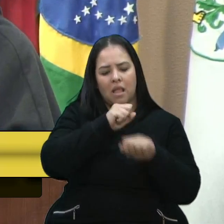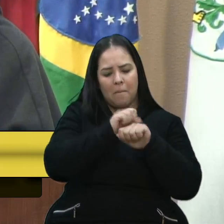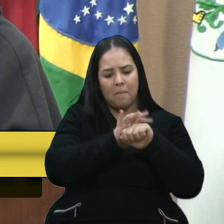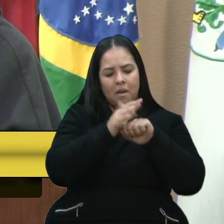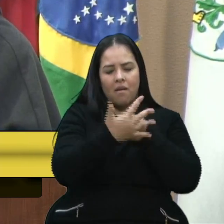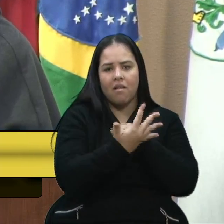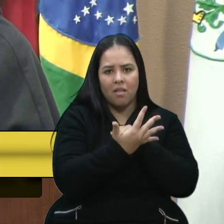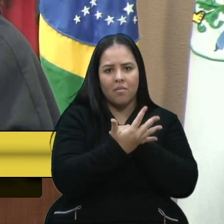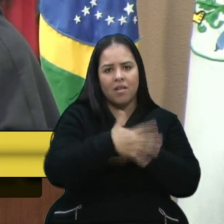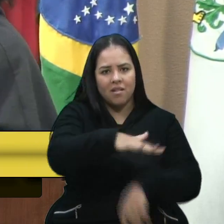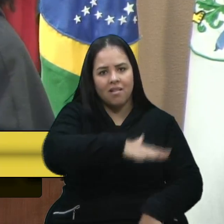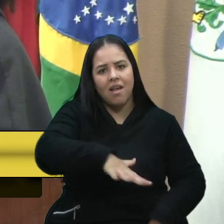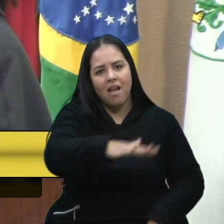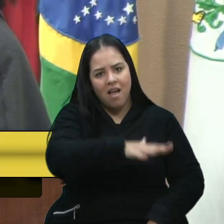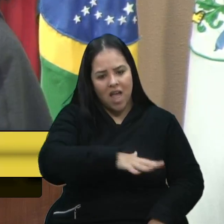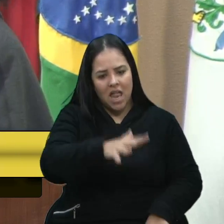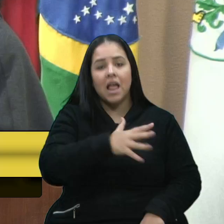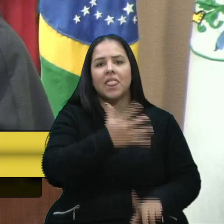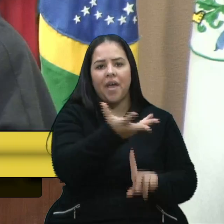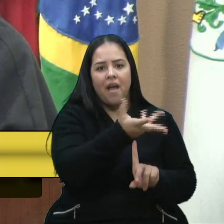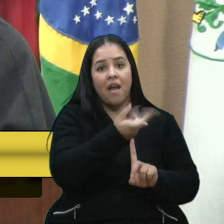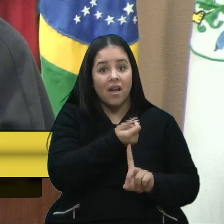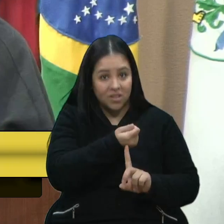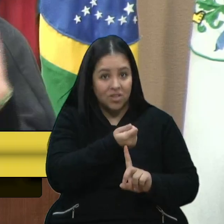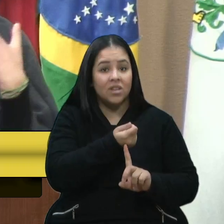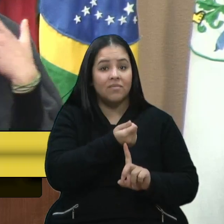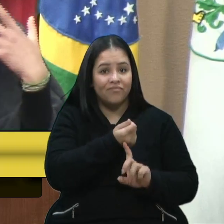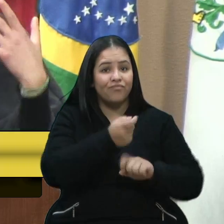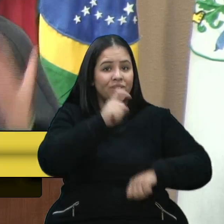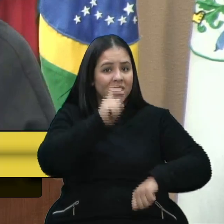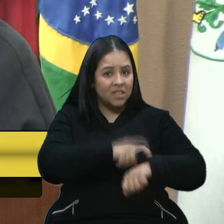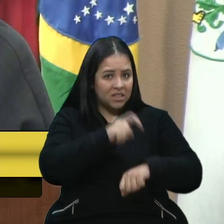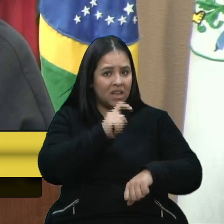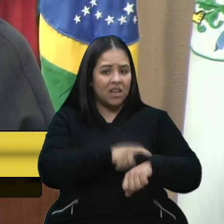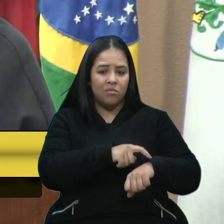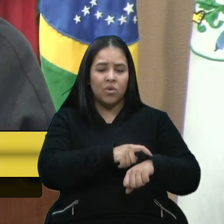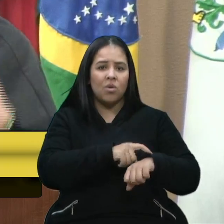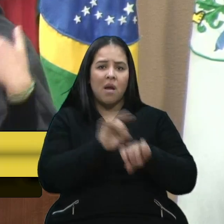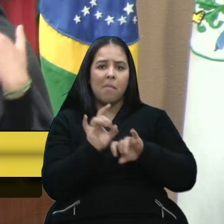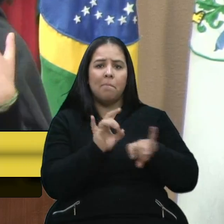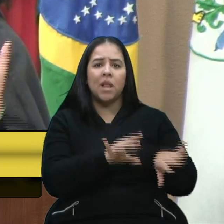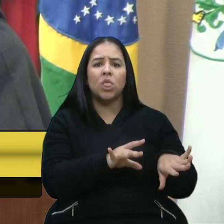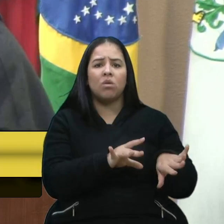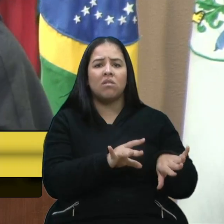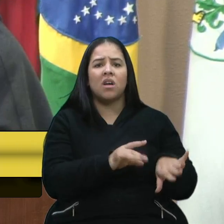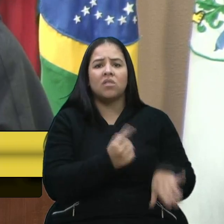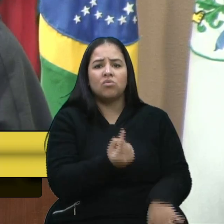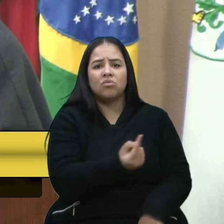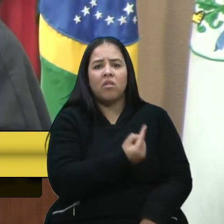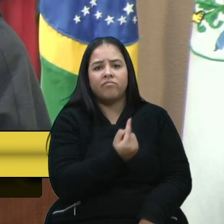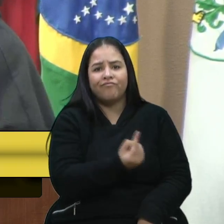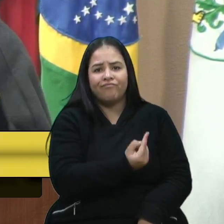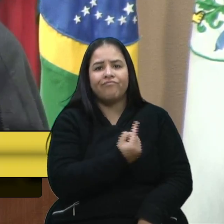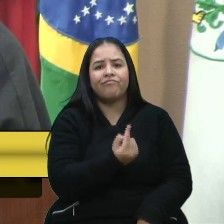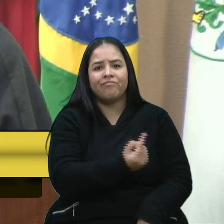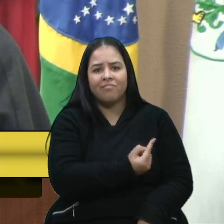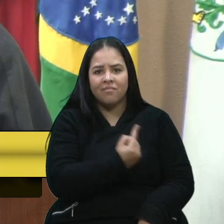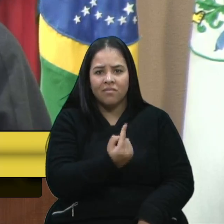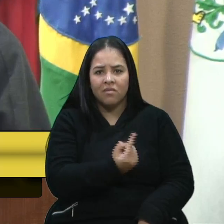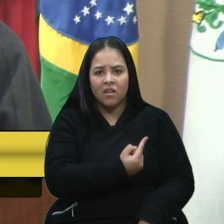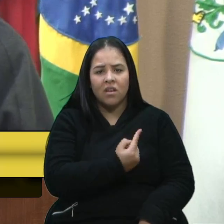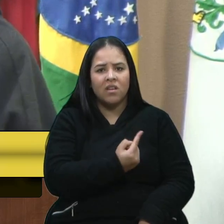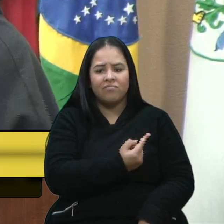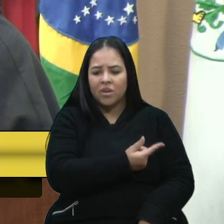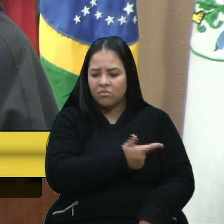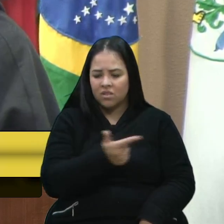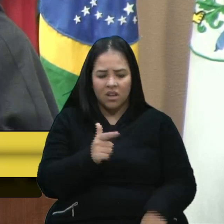esse setor, que por muito tempo, inclusive, se sentiu abandonado, se sentiu sozinho, se sentiu